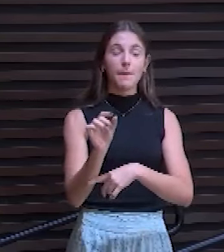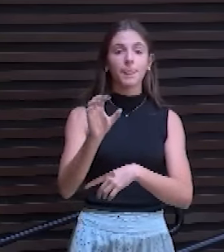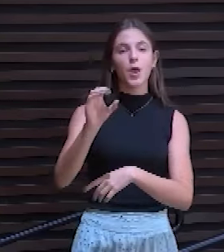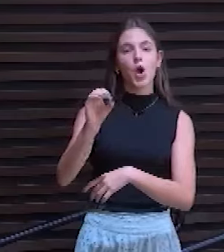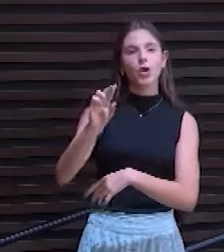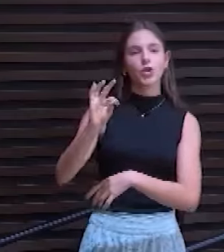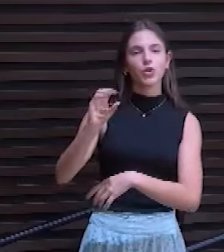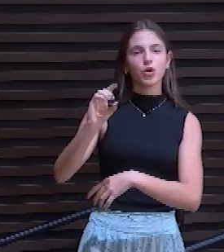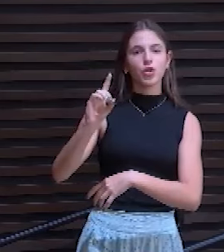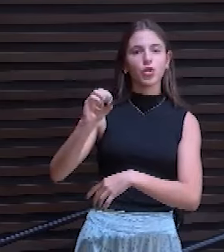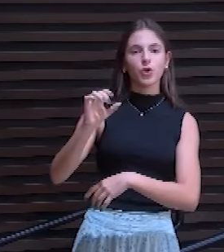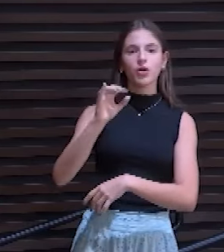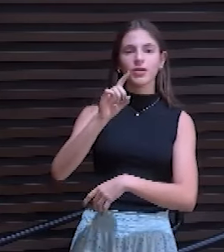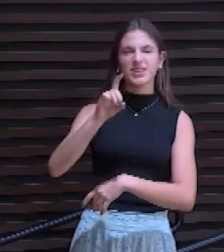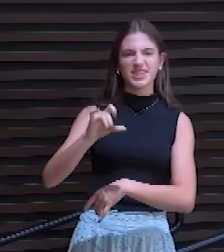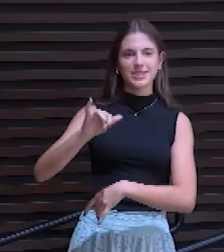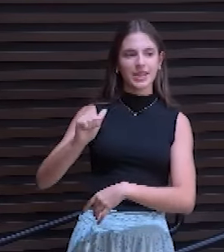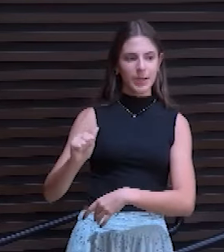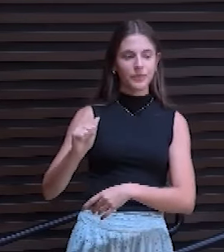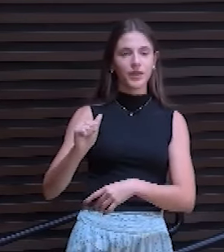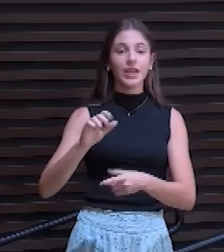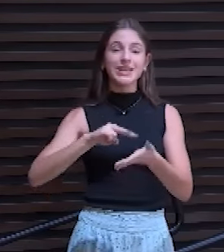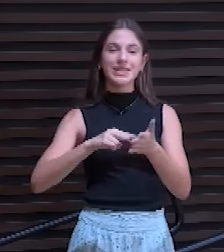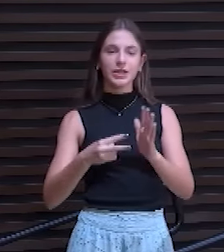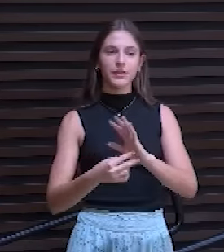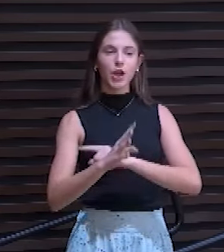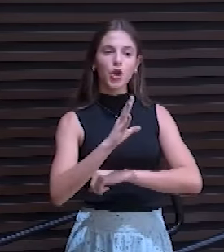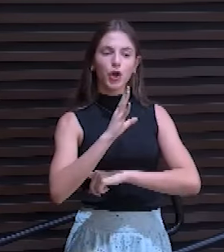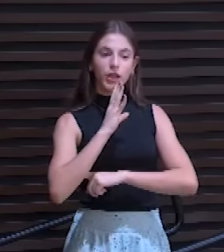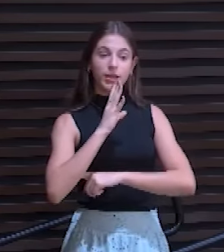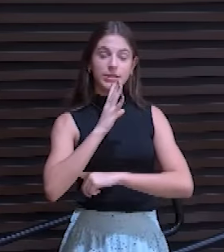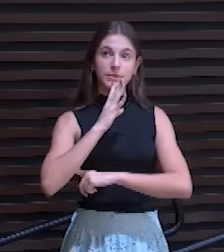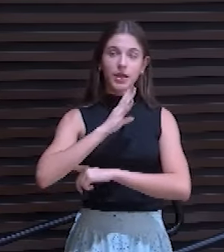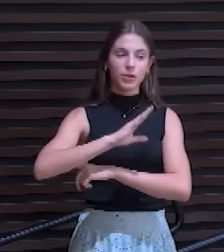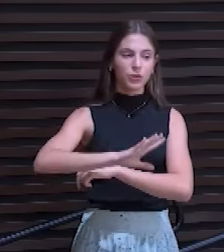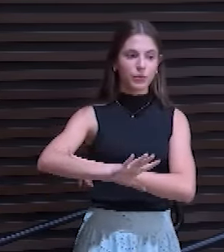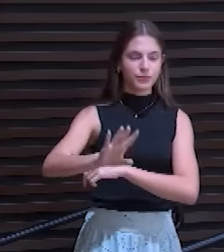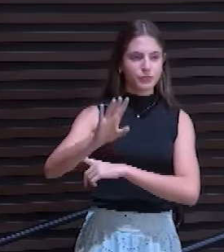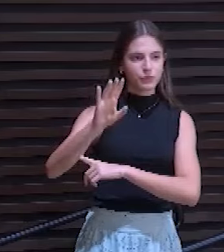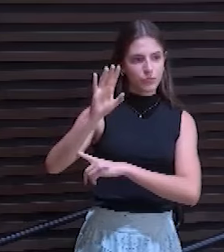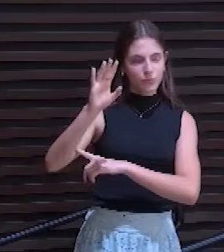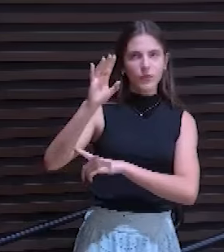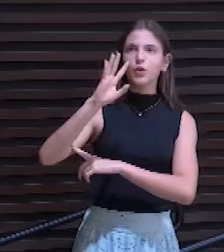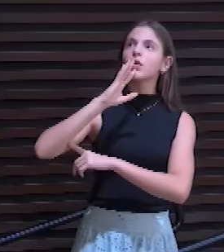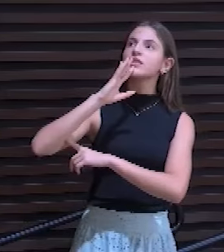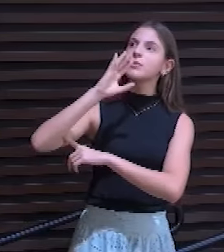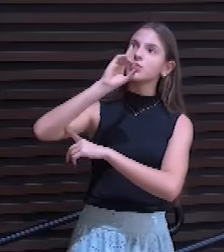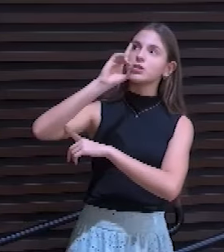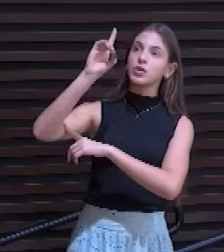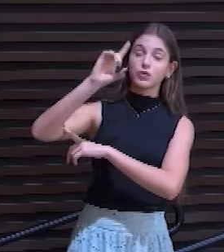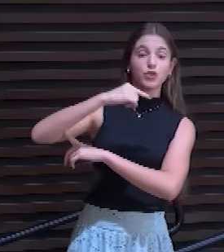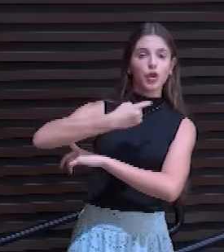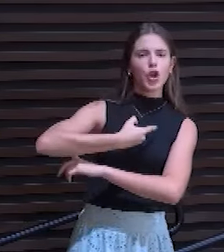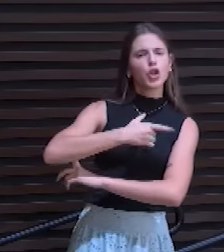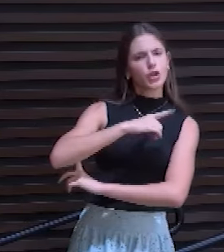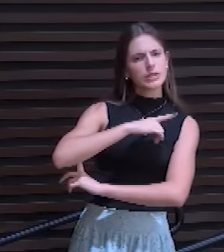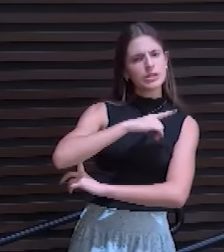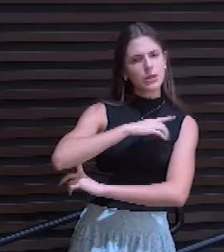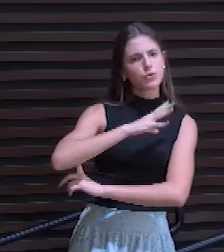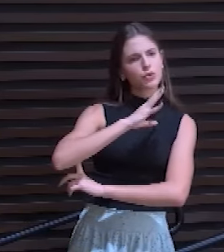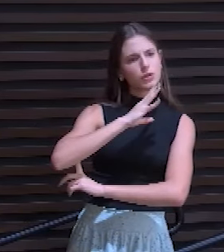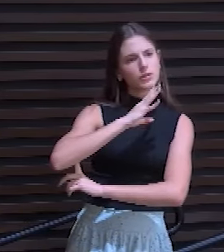ortodoxia é o conhecimento, a ortodoxia é a doutrina, nós temos conhecimento. E a Bíblia